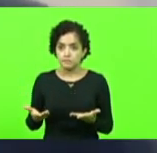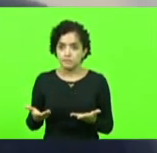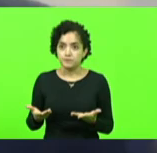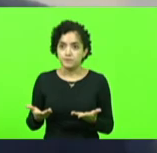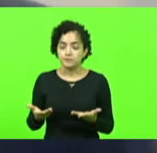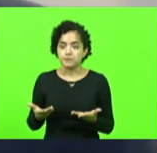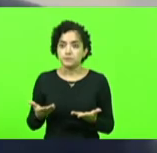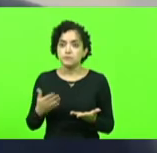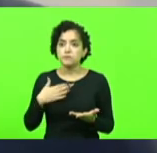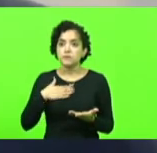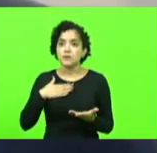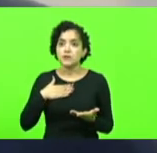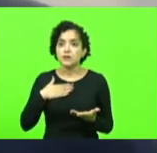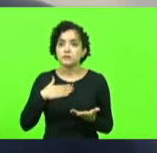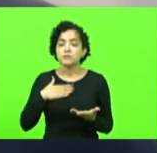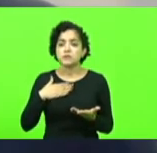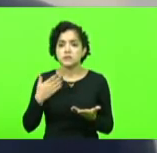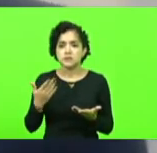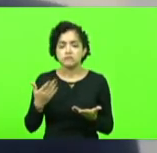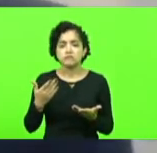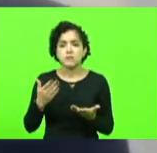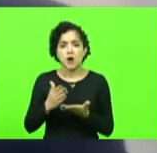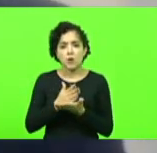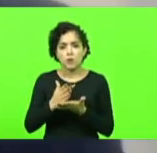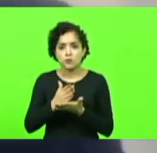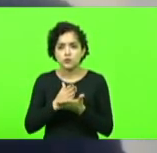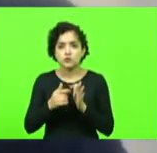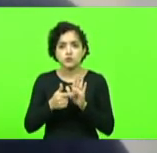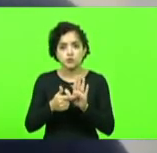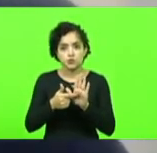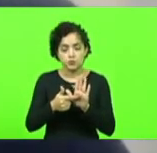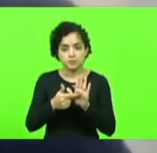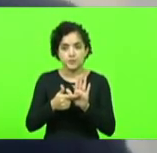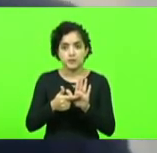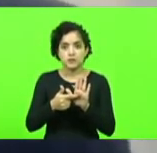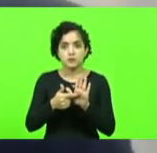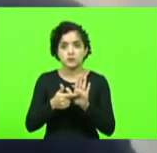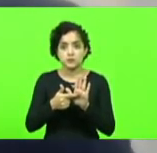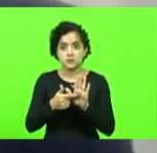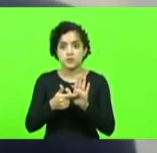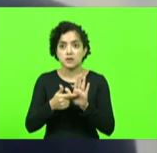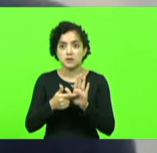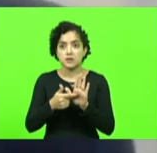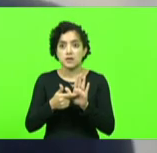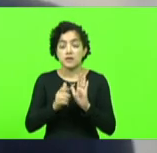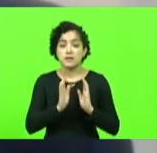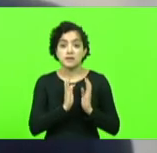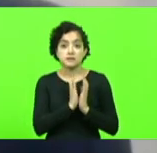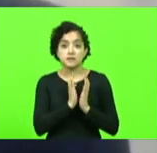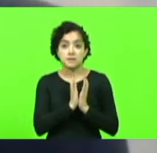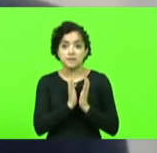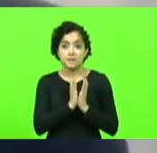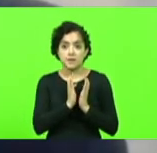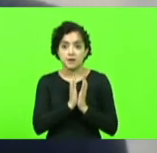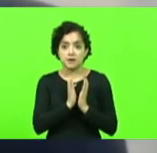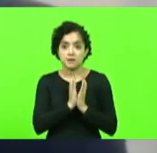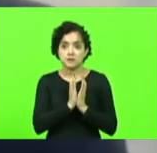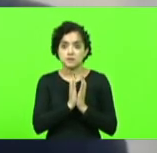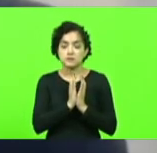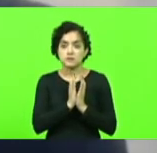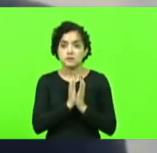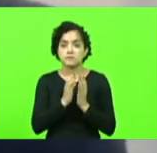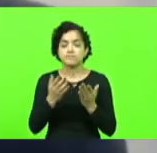Eu trouxe alguns números para vocês referente à questão das APAES e dos valores que